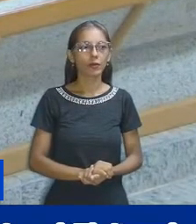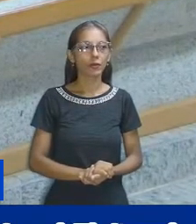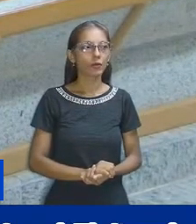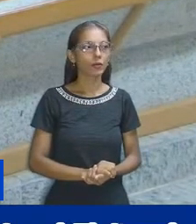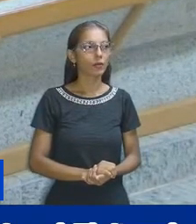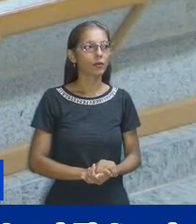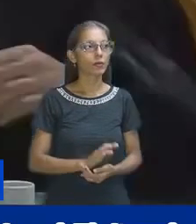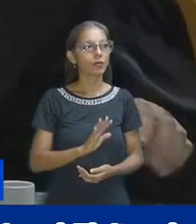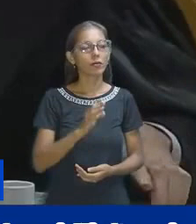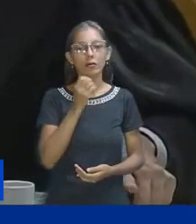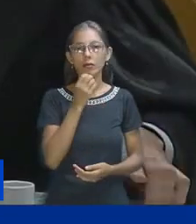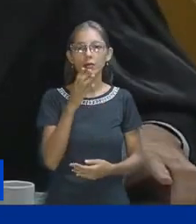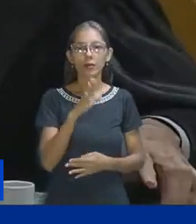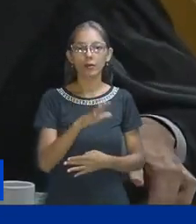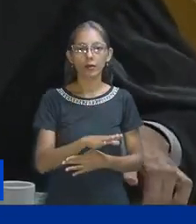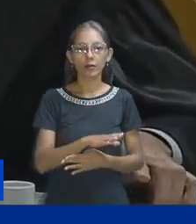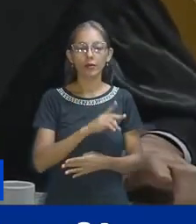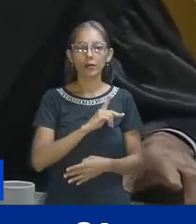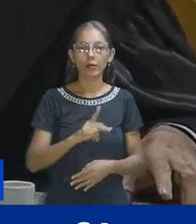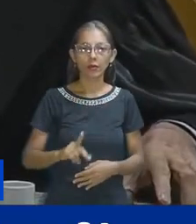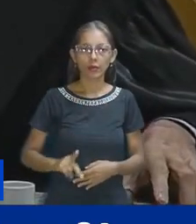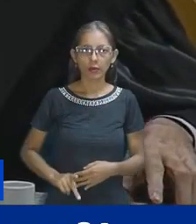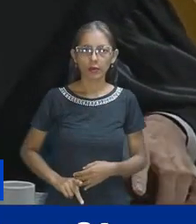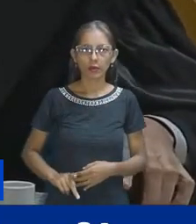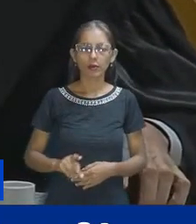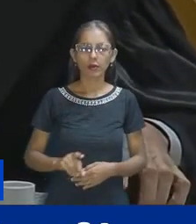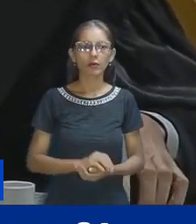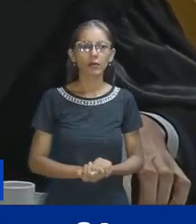Eu recebi os casos,